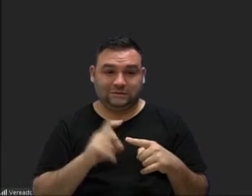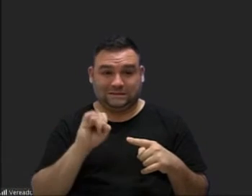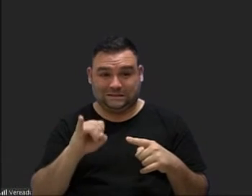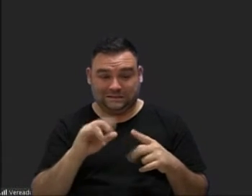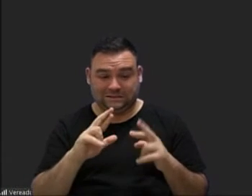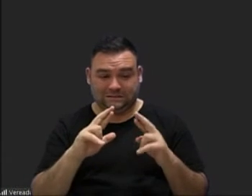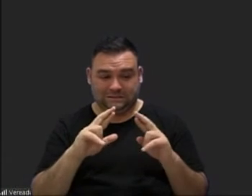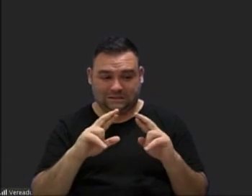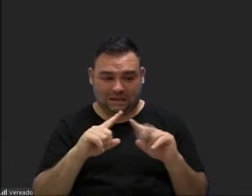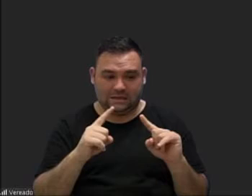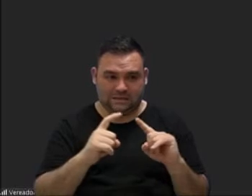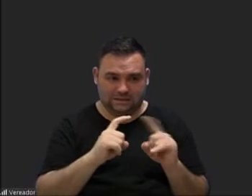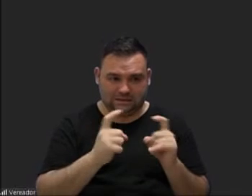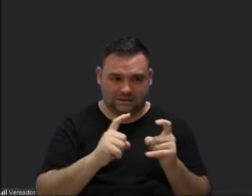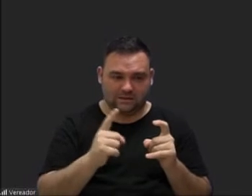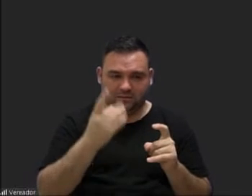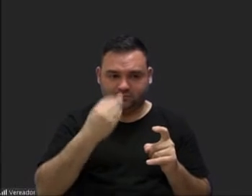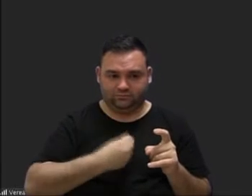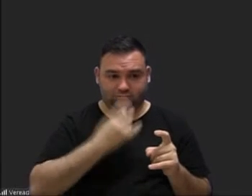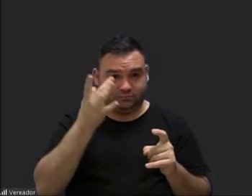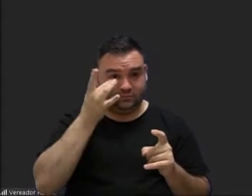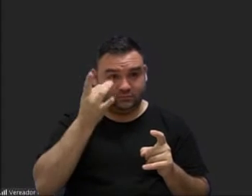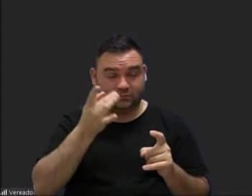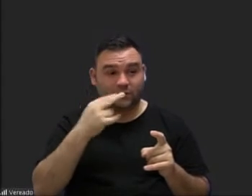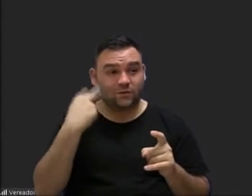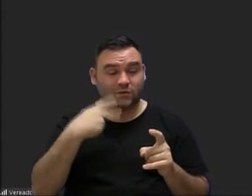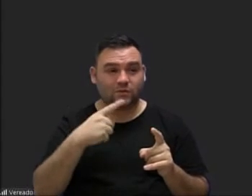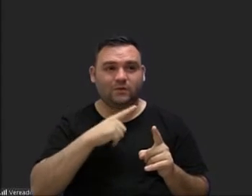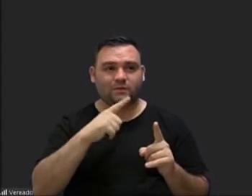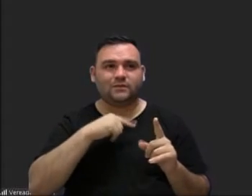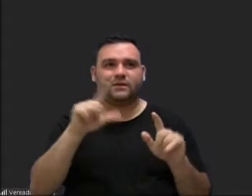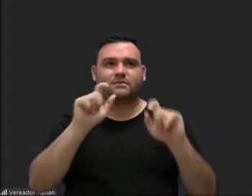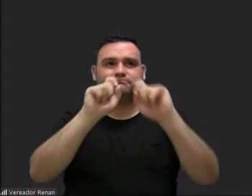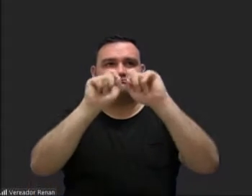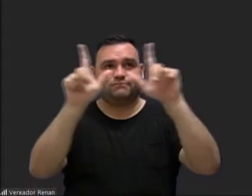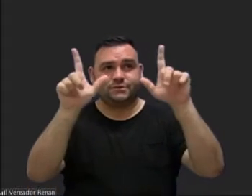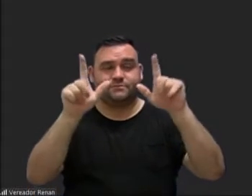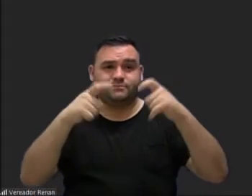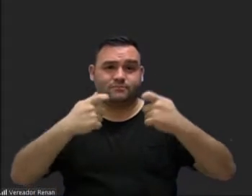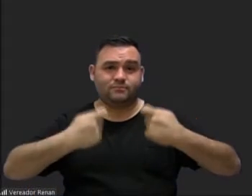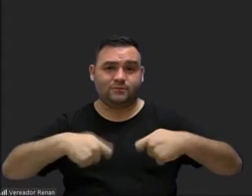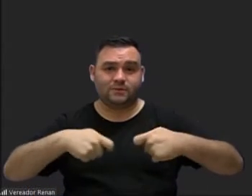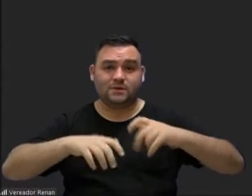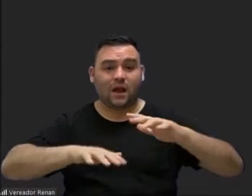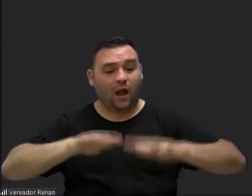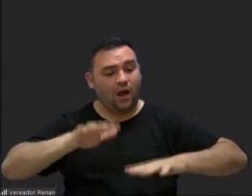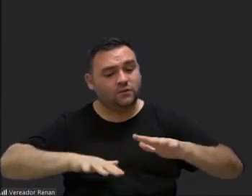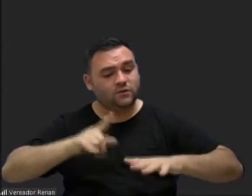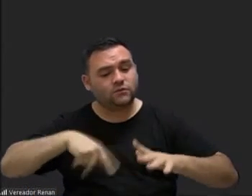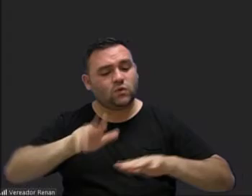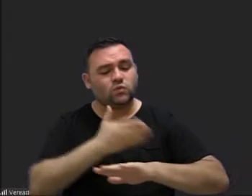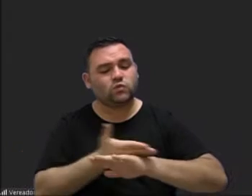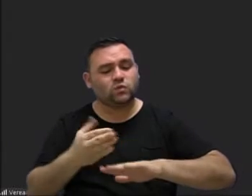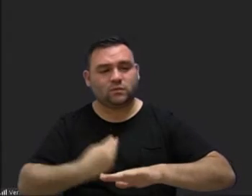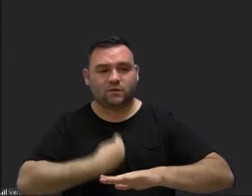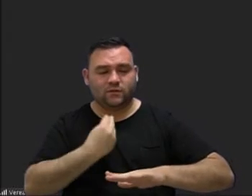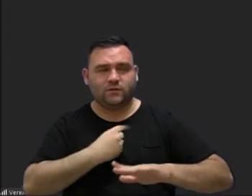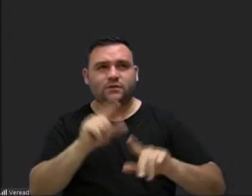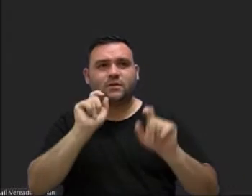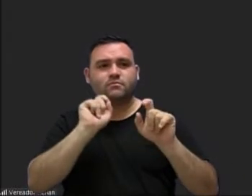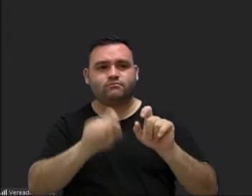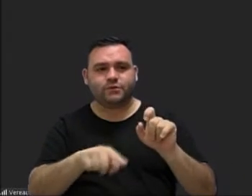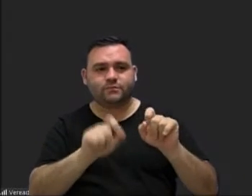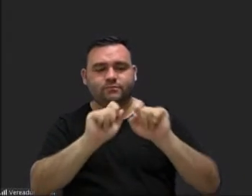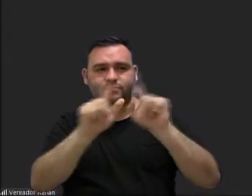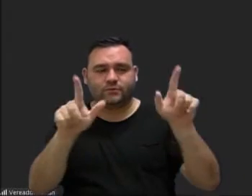presencial o vereador colocaria presença no painel às vezes nós temos o hábito de colocar presença no painel